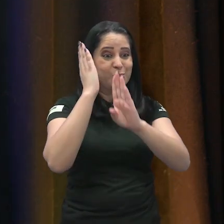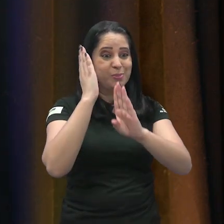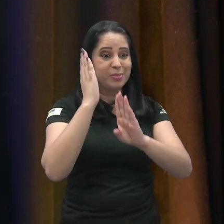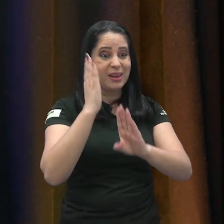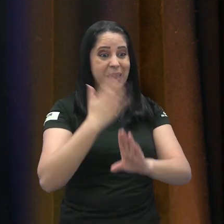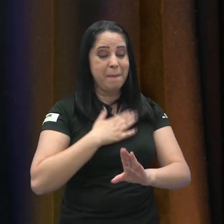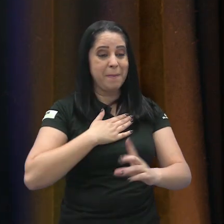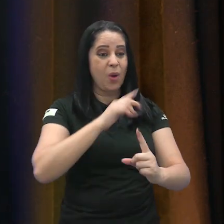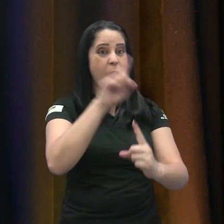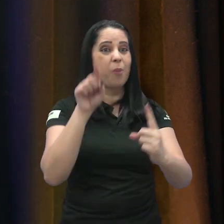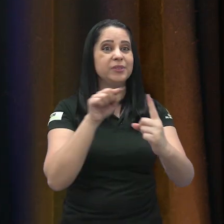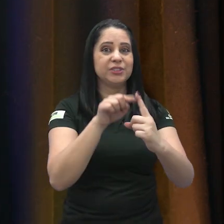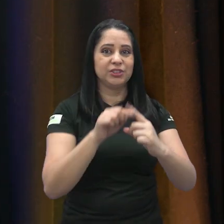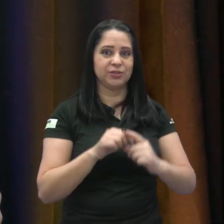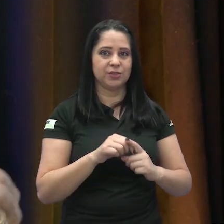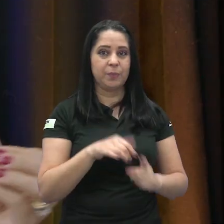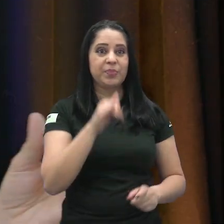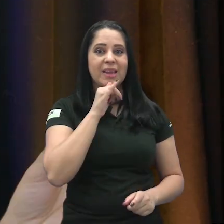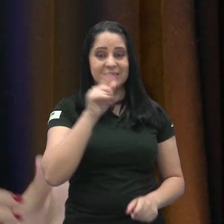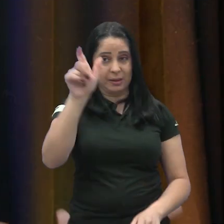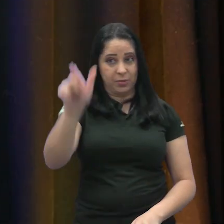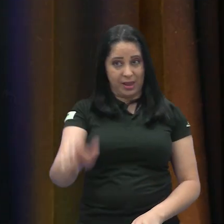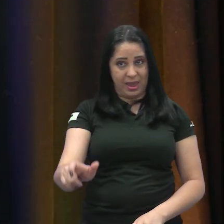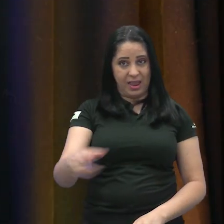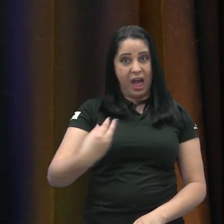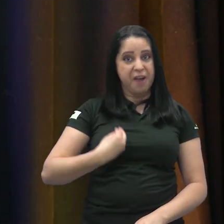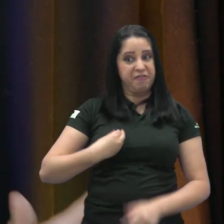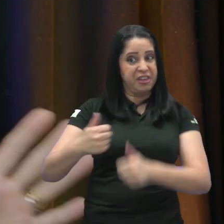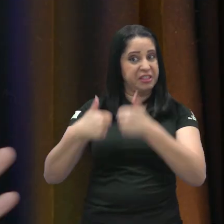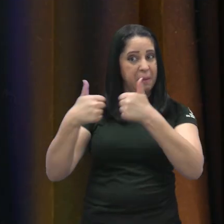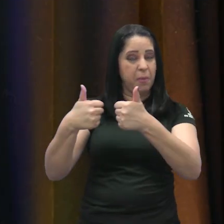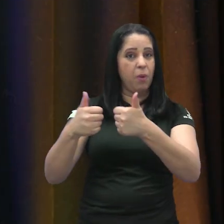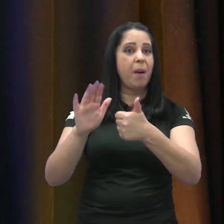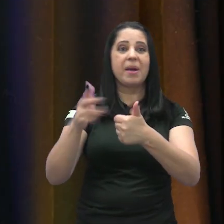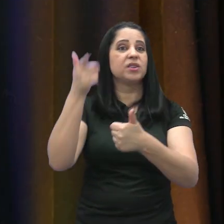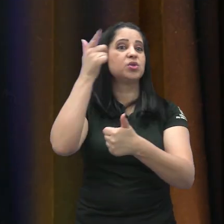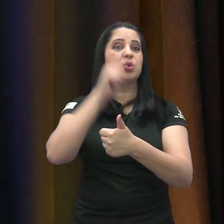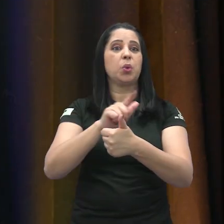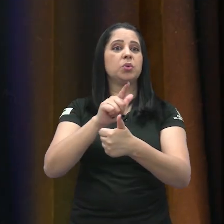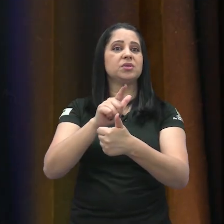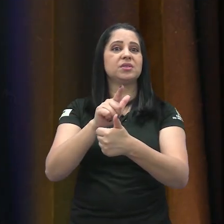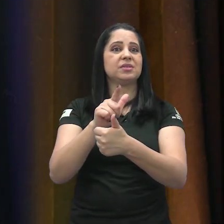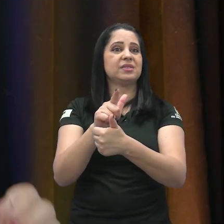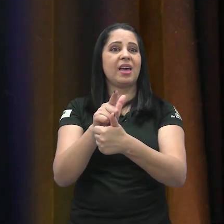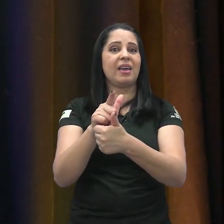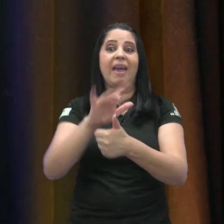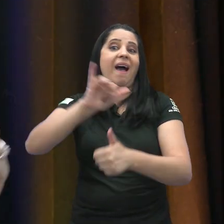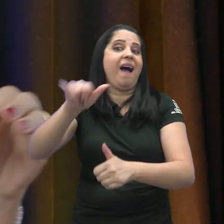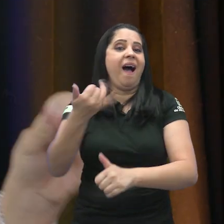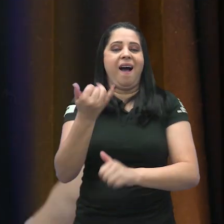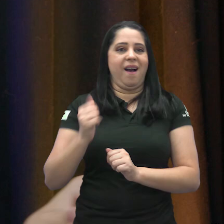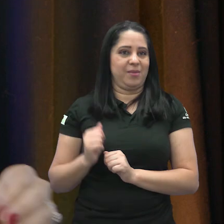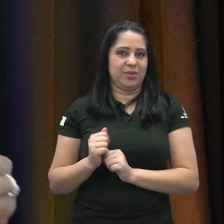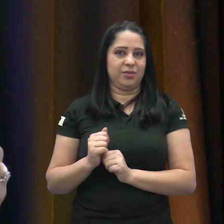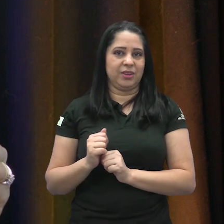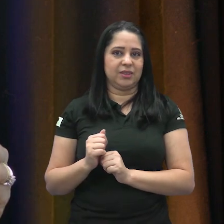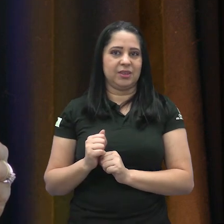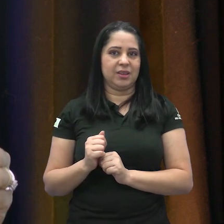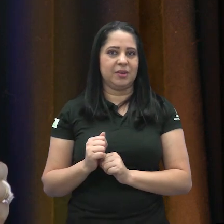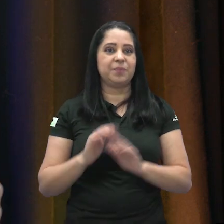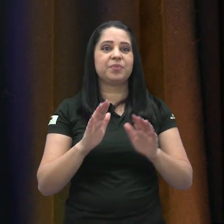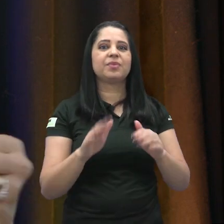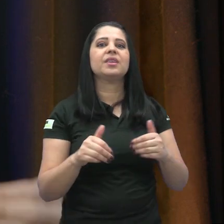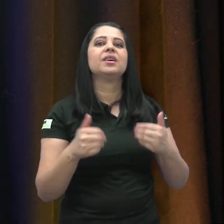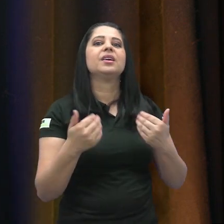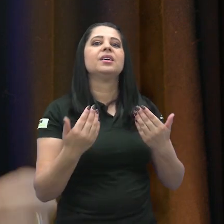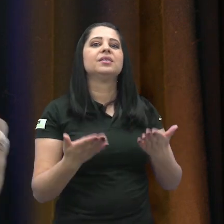que eu vejo muito se repetir é a mulher que já tinha uma vida boa e não conseguia usufruir dela. Então, eu tenho várias mentoradas que